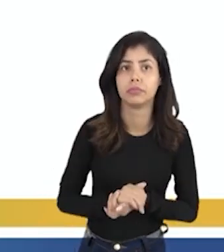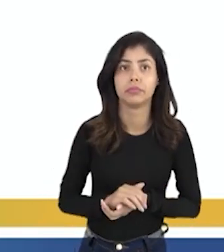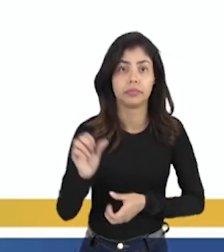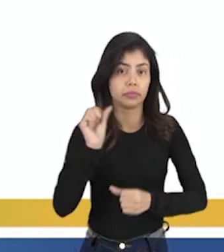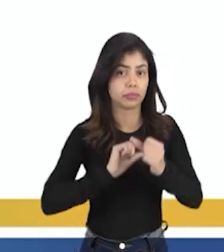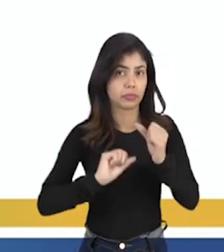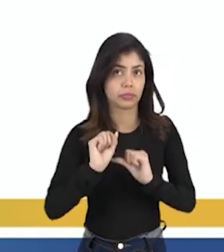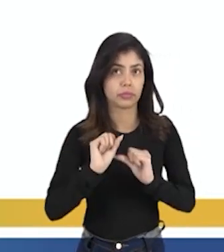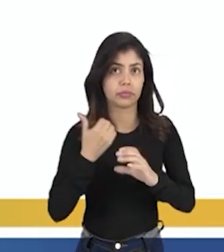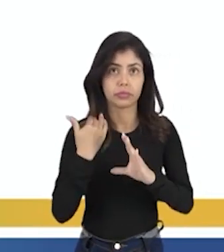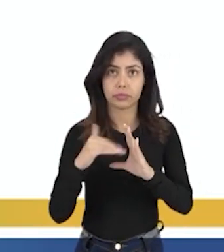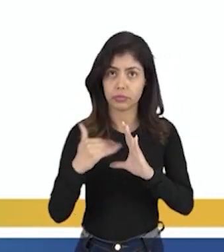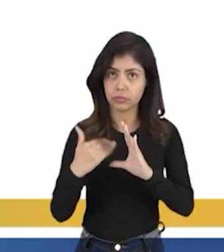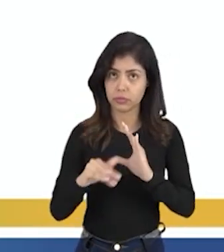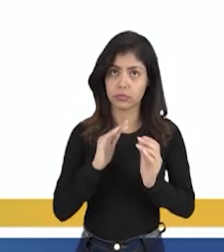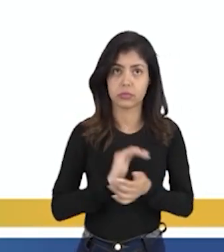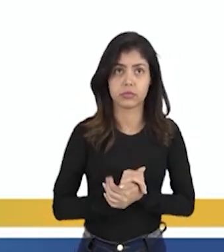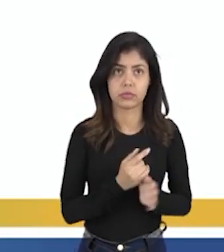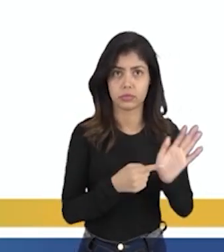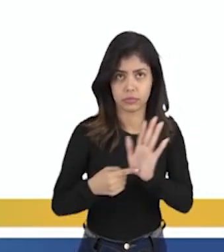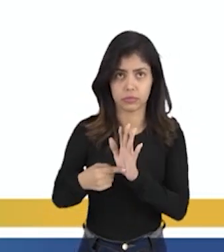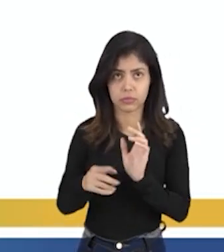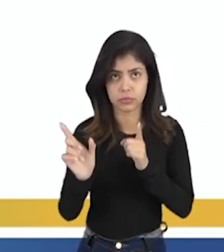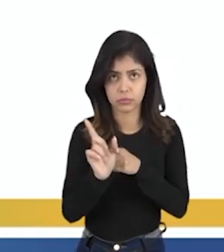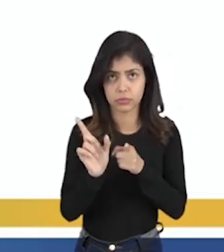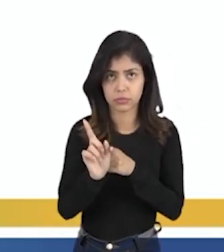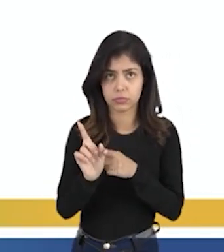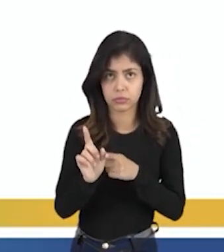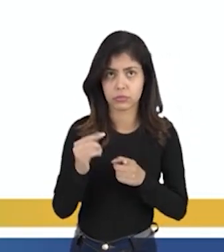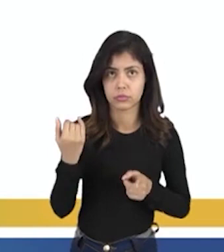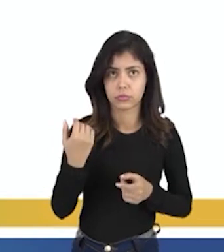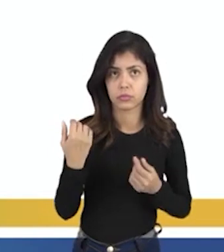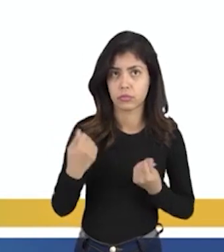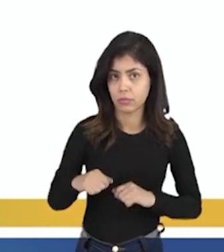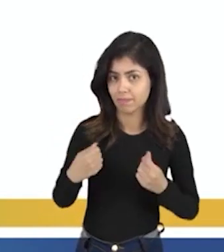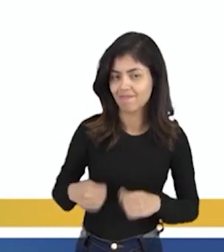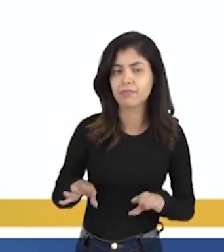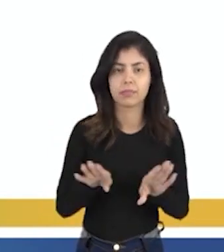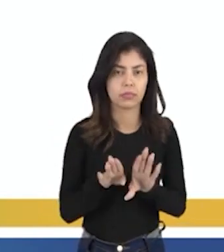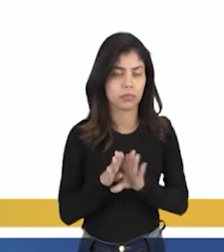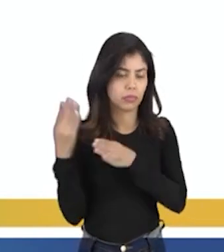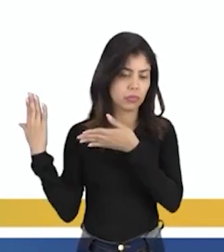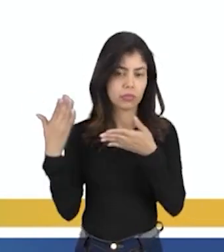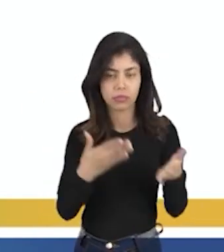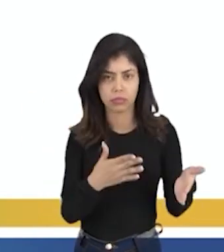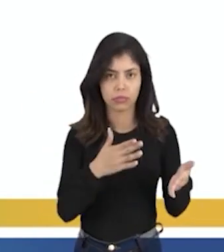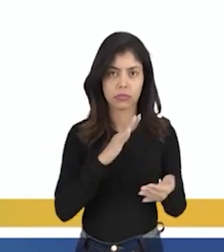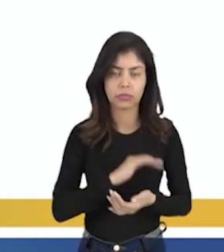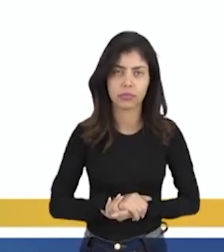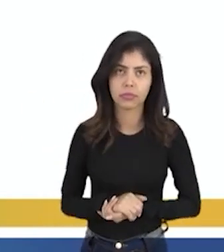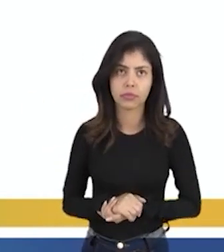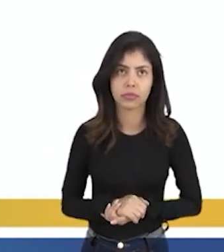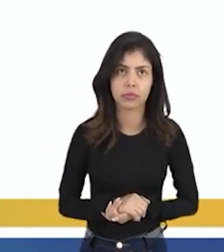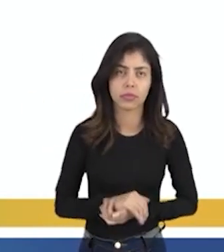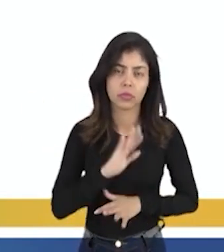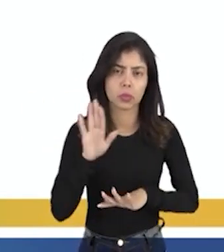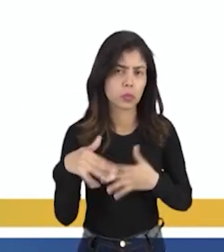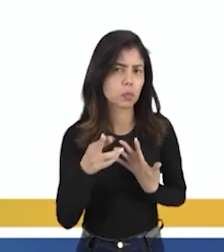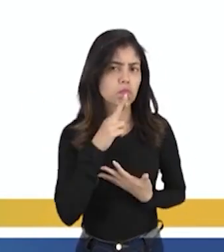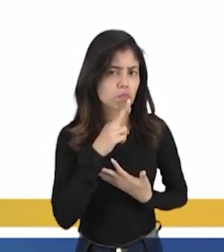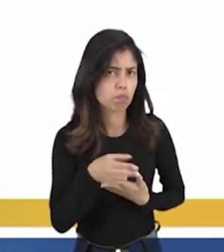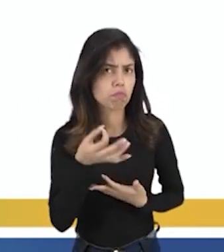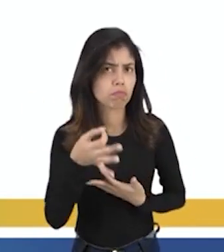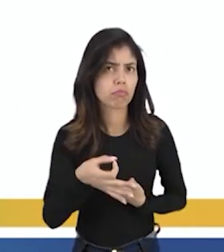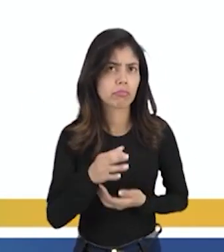o que versa a mensagem, apresentada com palavras precisas e objetivas. Qual a